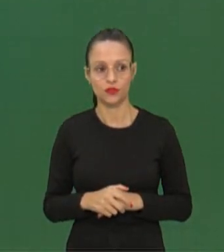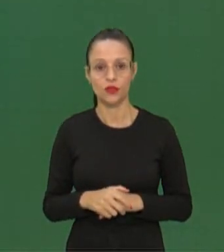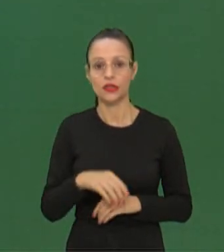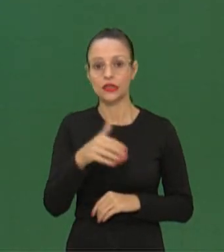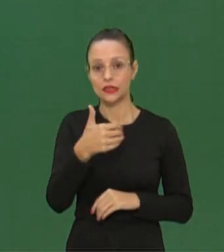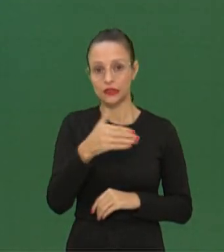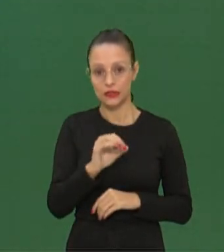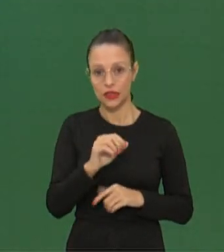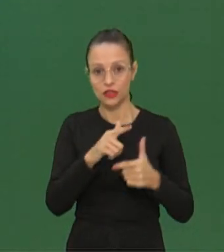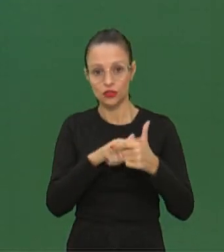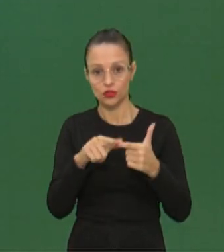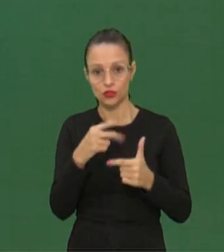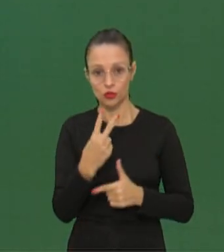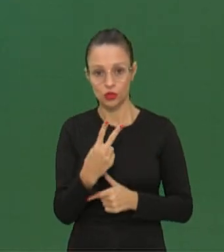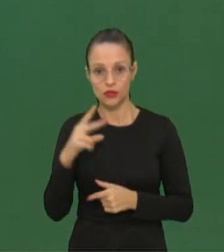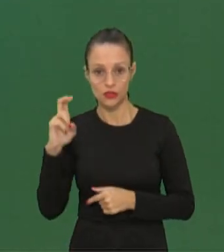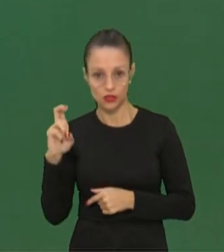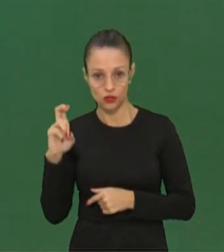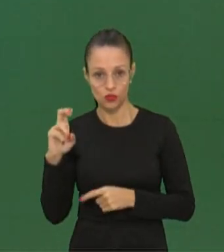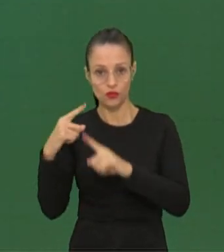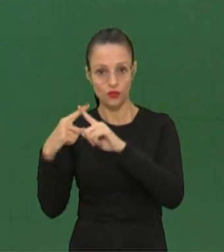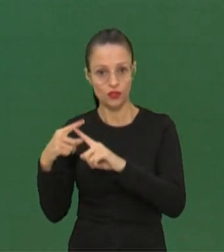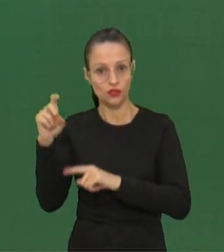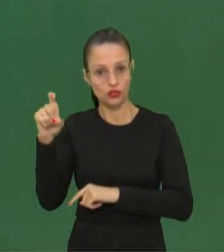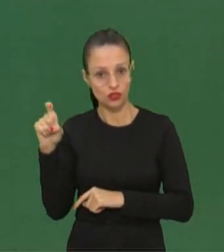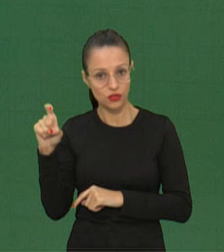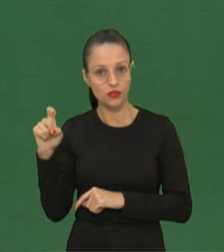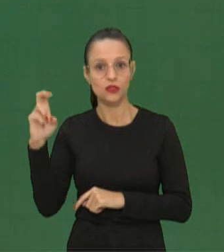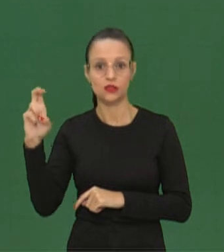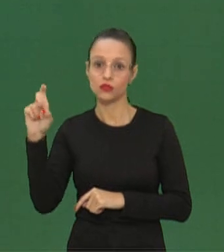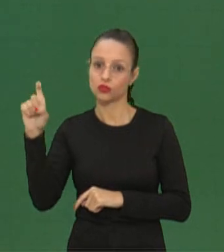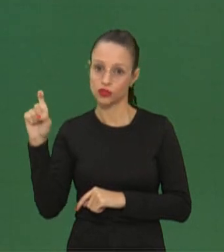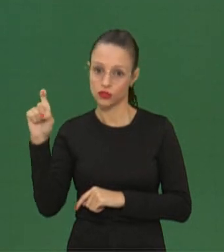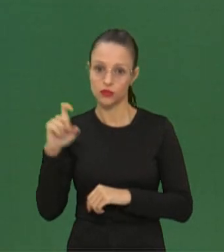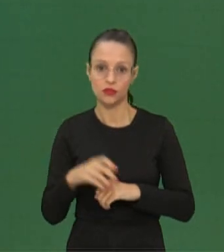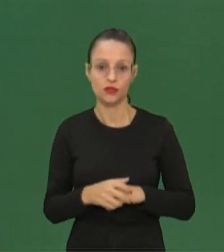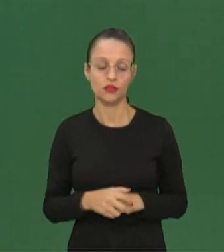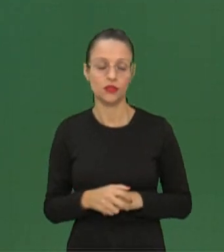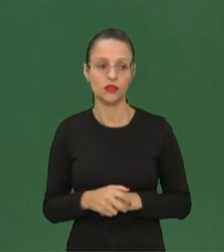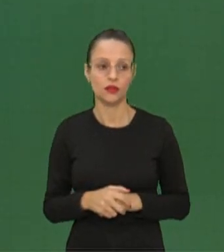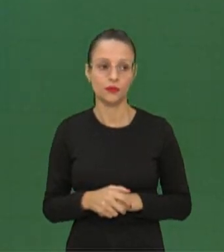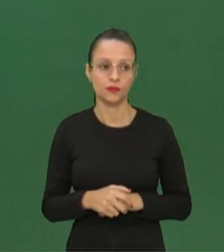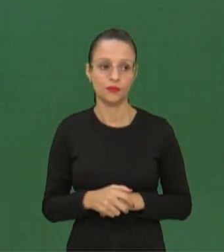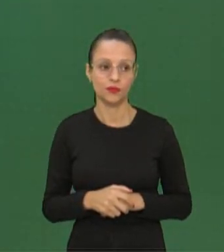10 dividido por 2 é 5. 5 vezes x, 5x.